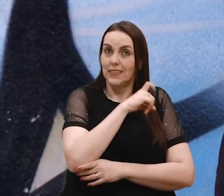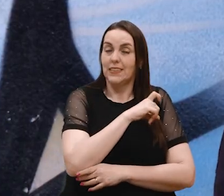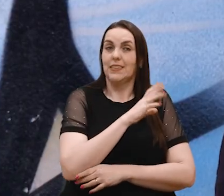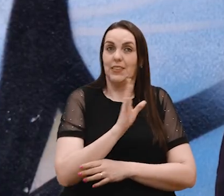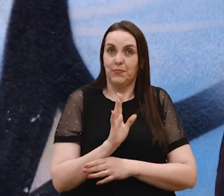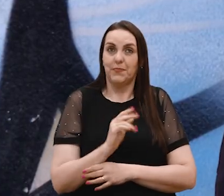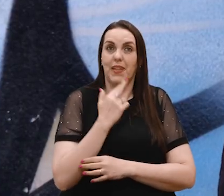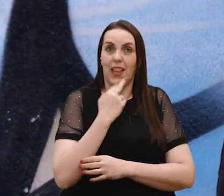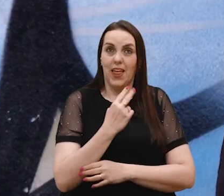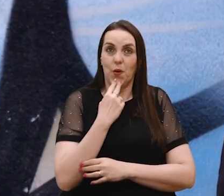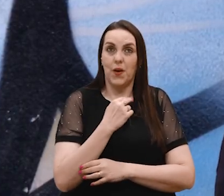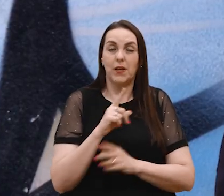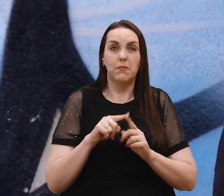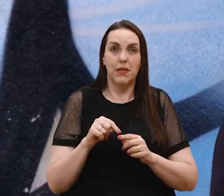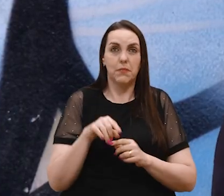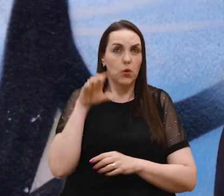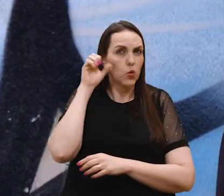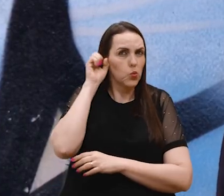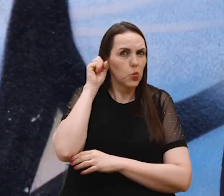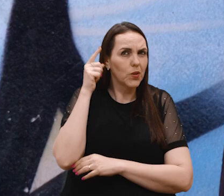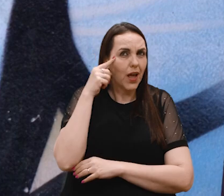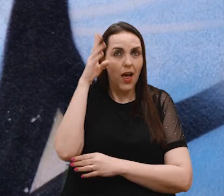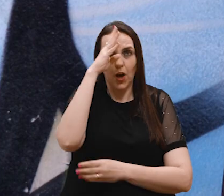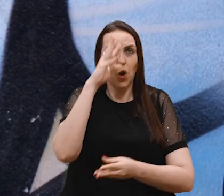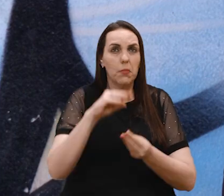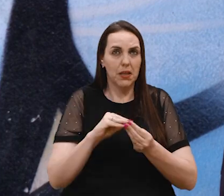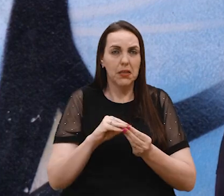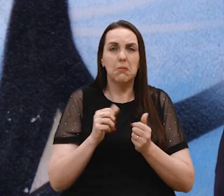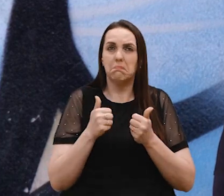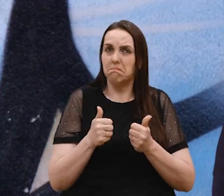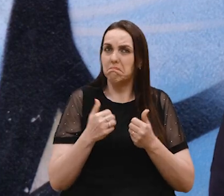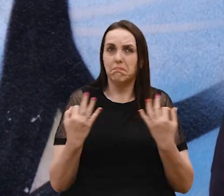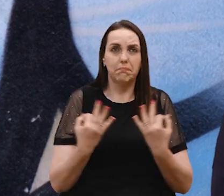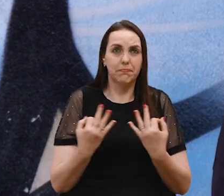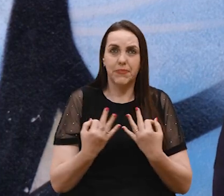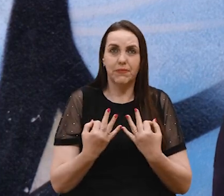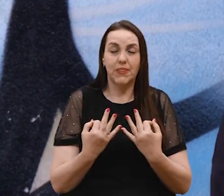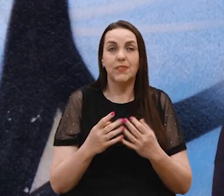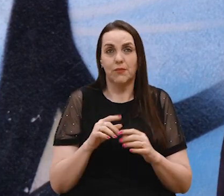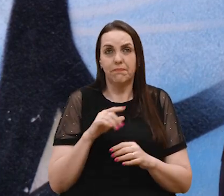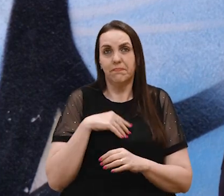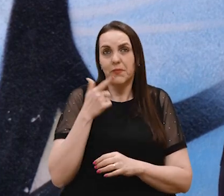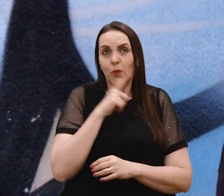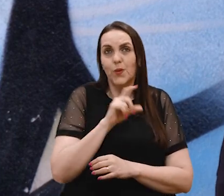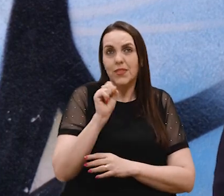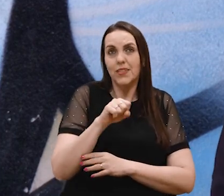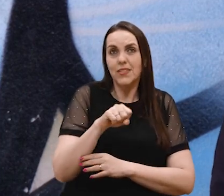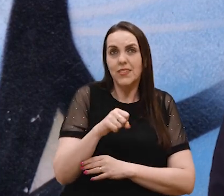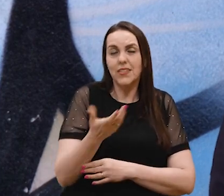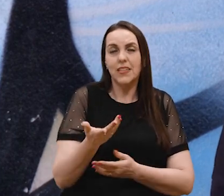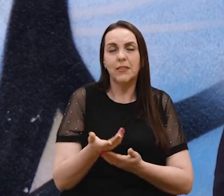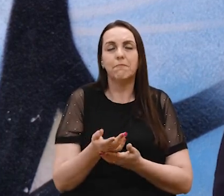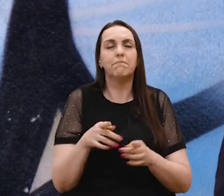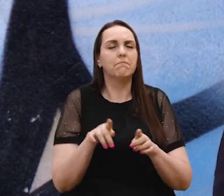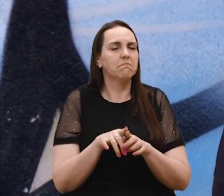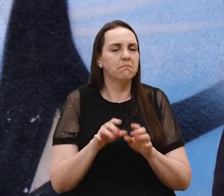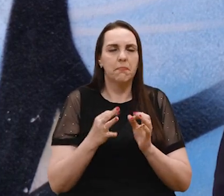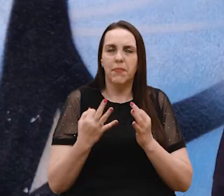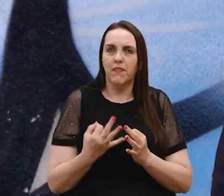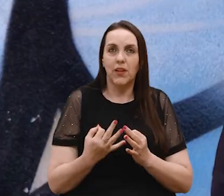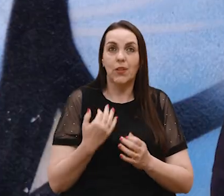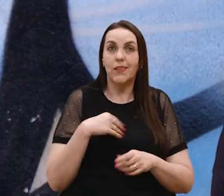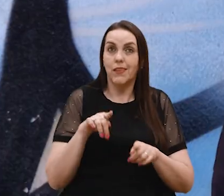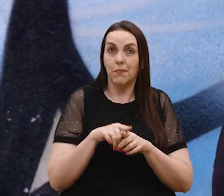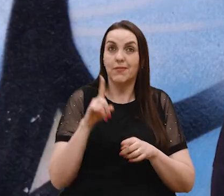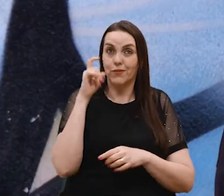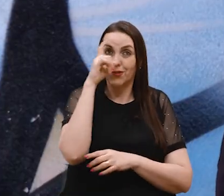com o idioma, mas para escutar, para compreender o que as outras pessoas falavam, eu compreendia muito bem,